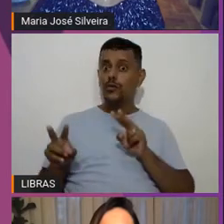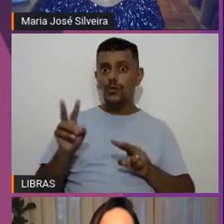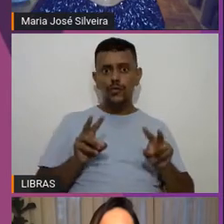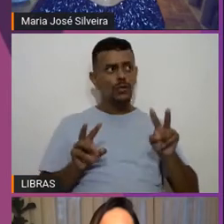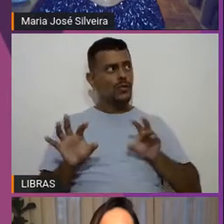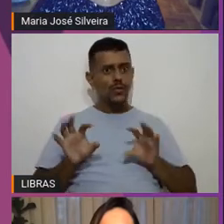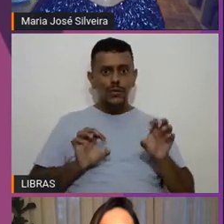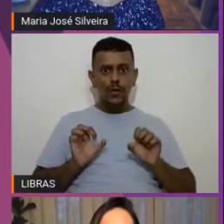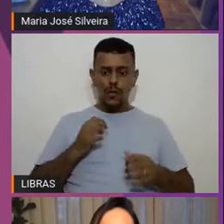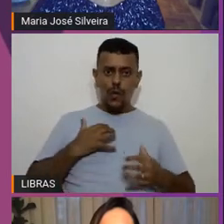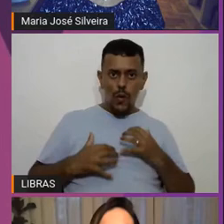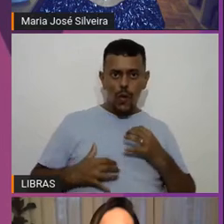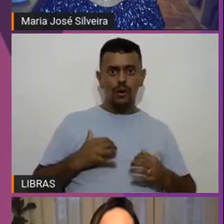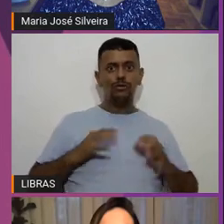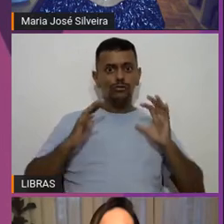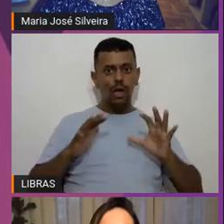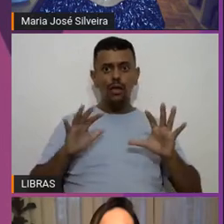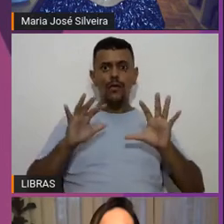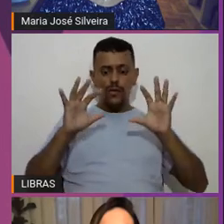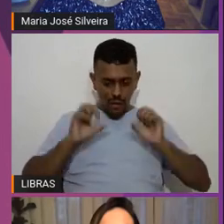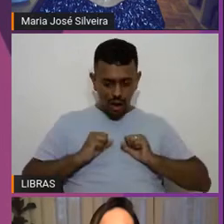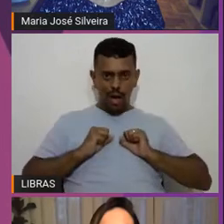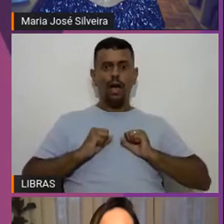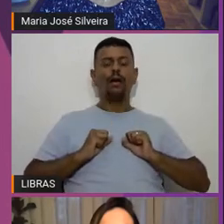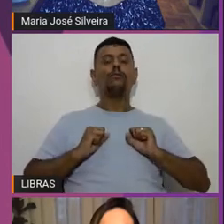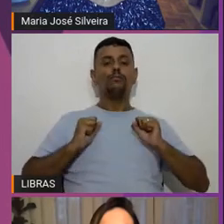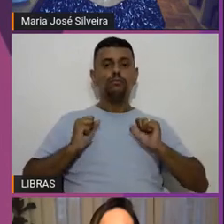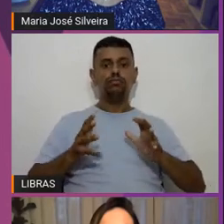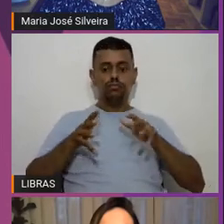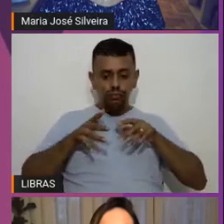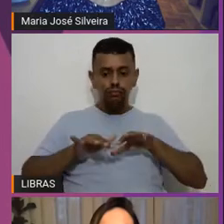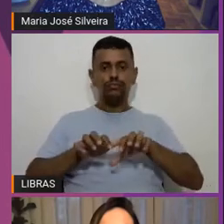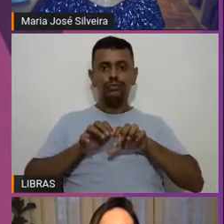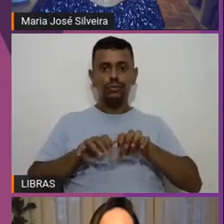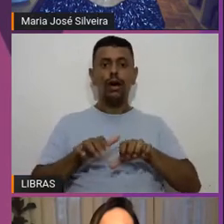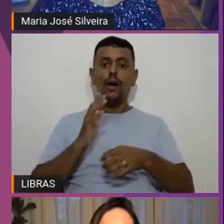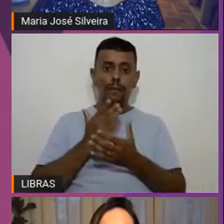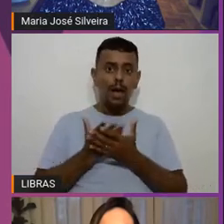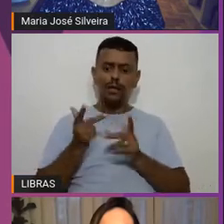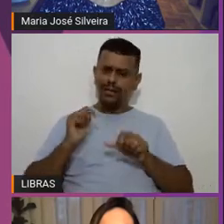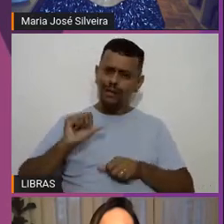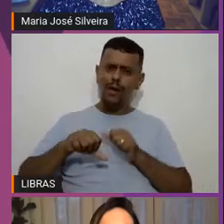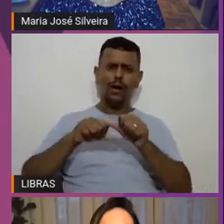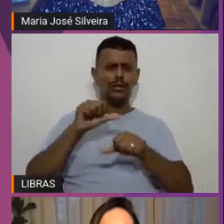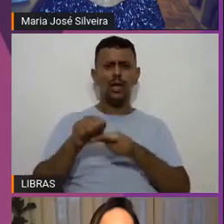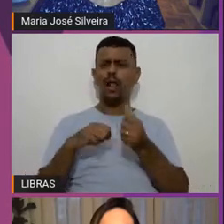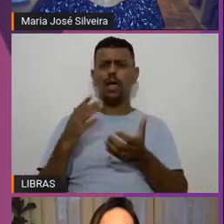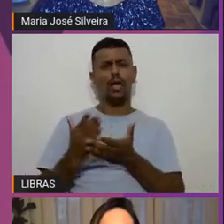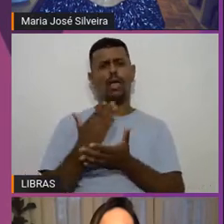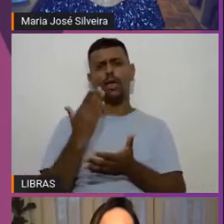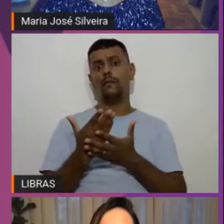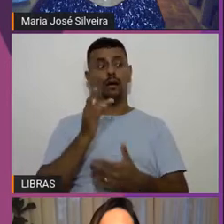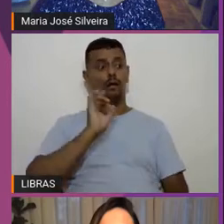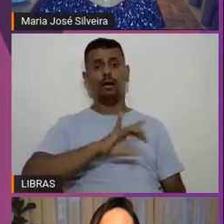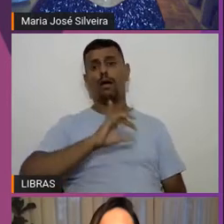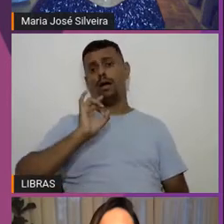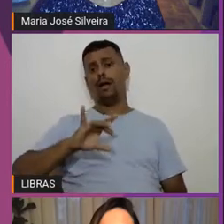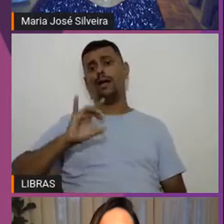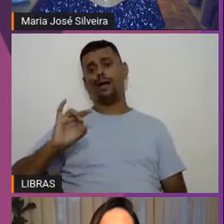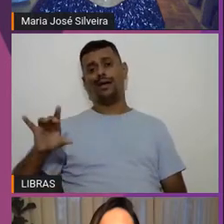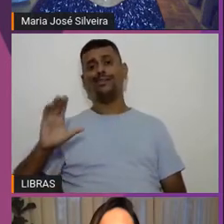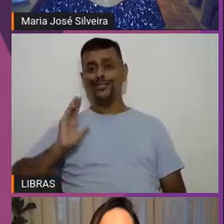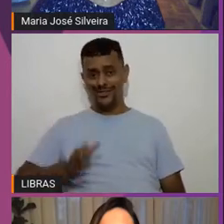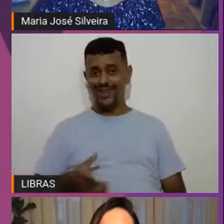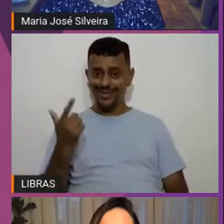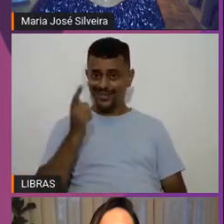corpo né com a força erótica da Inspiração que atravessa o meu corpo eu vou Isso vai ser transformado o livro A livro e cada livro em si mesmo por aquilo que